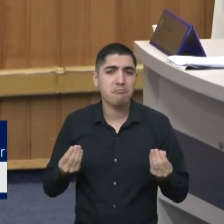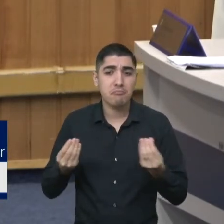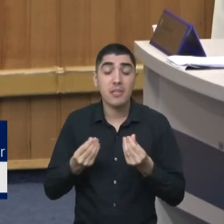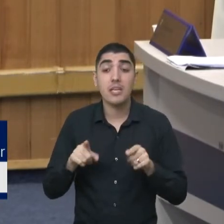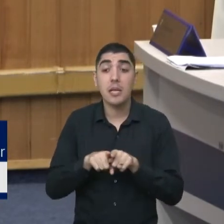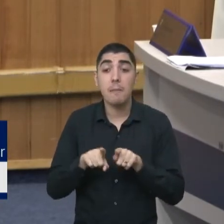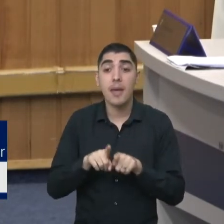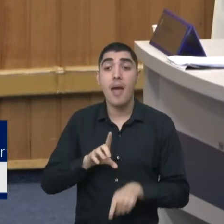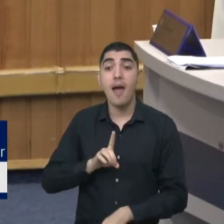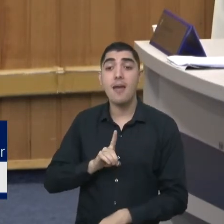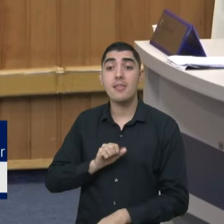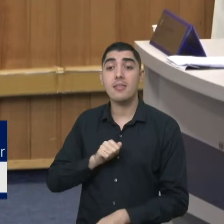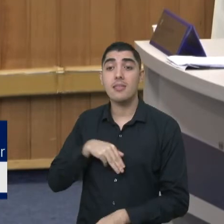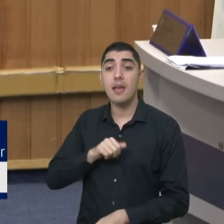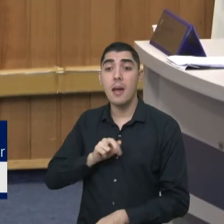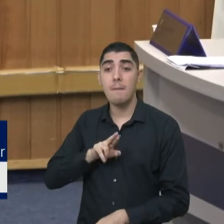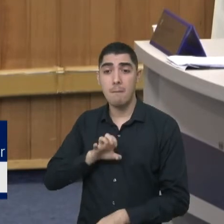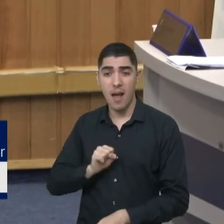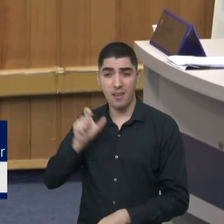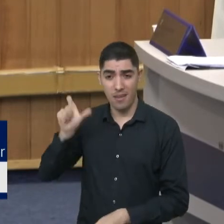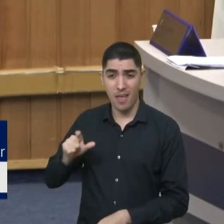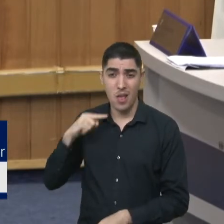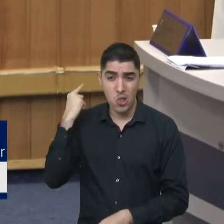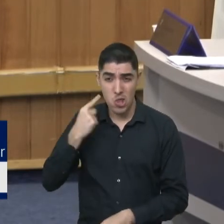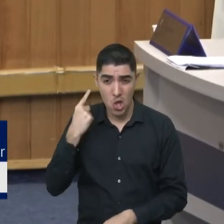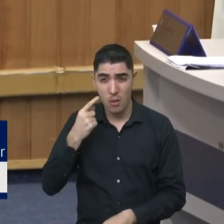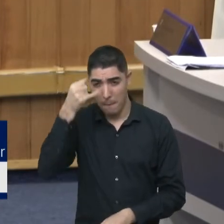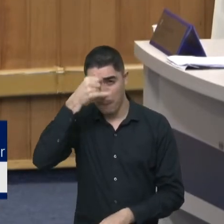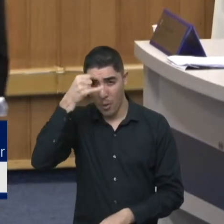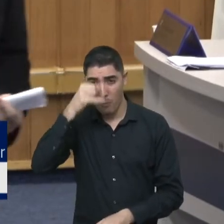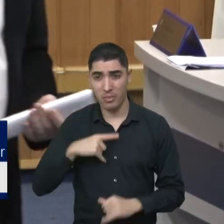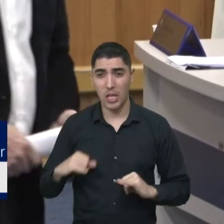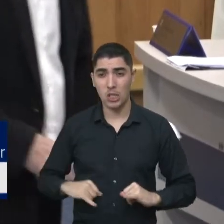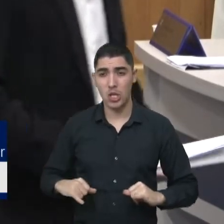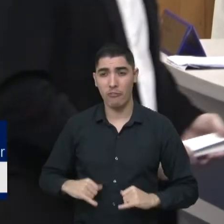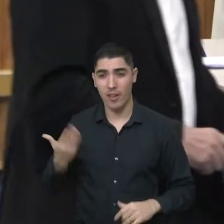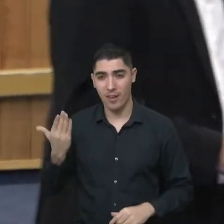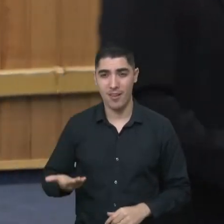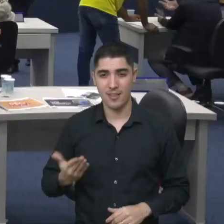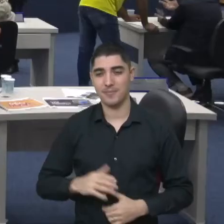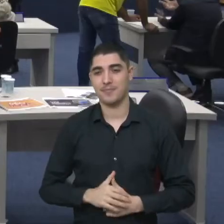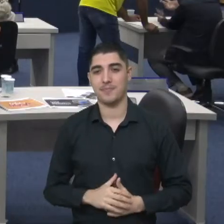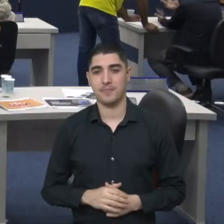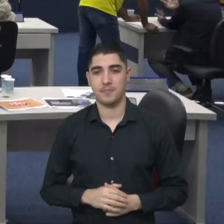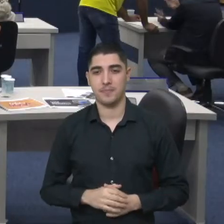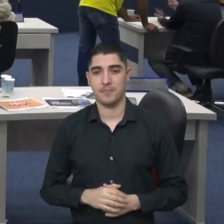Damares, aquela anta, está sofrendo. Muito obrigado.